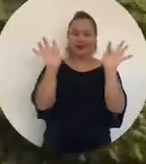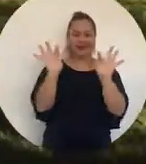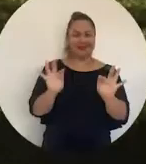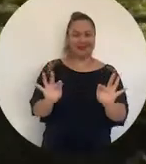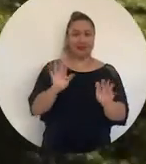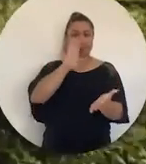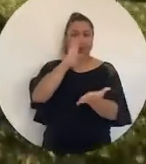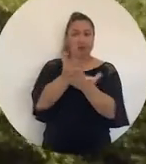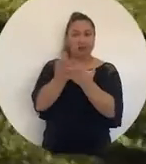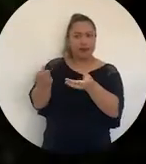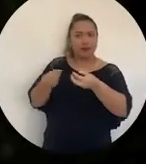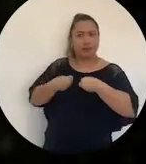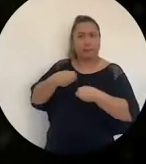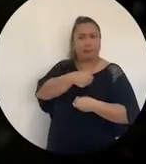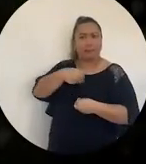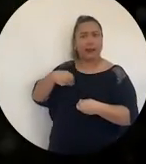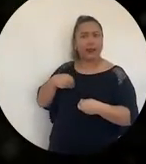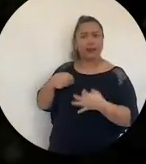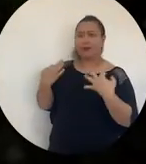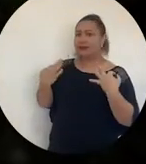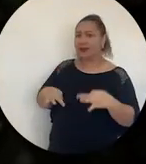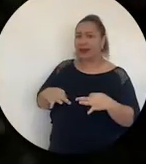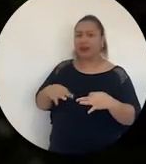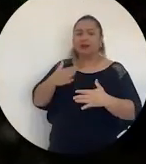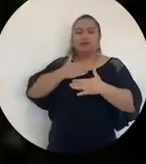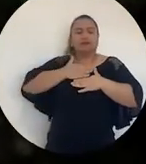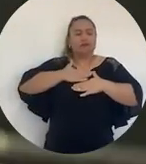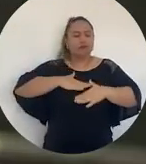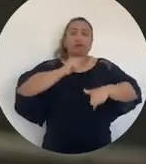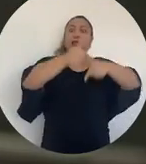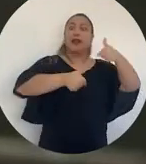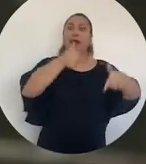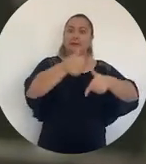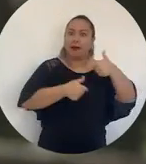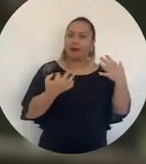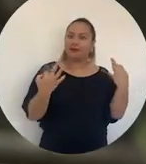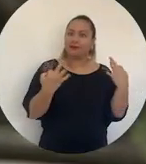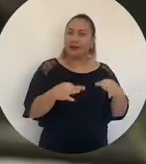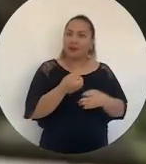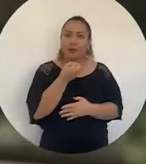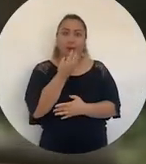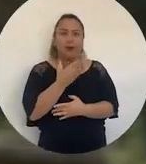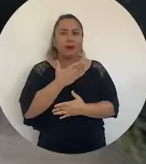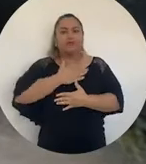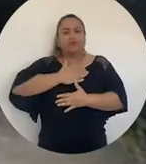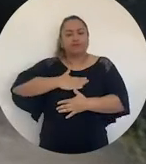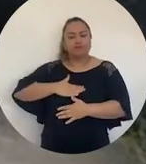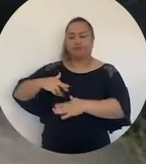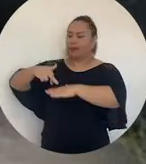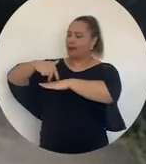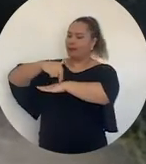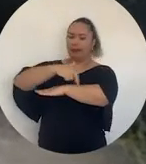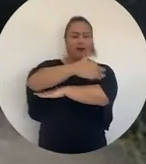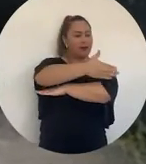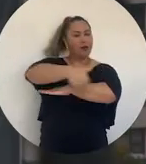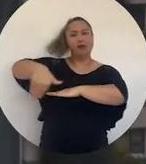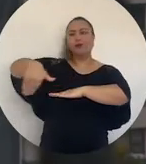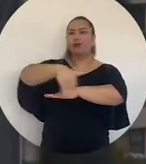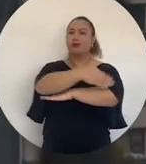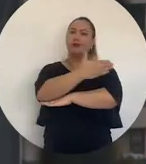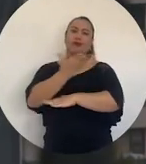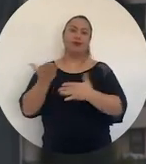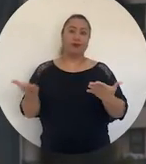mais simples do mundo, ser feliz. A confiança de receber um atendimento médico, o sossego de um bom emprego,